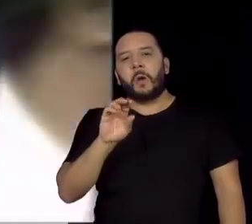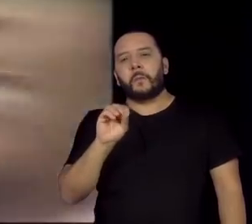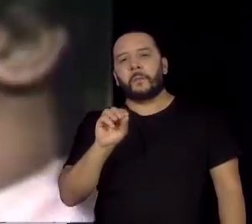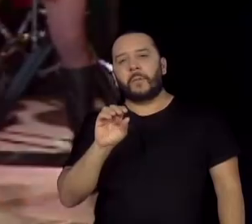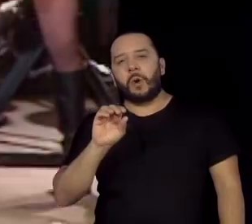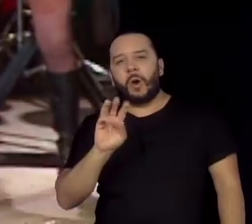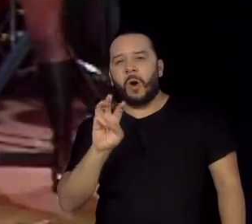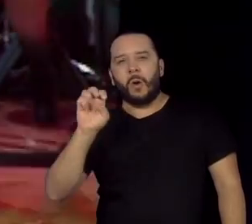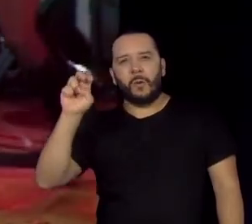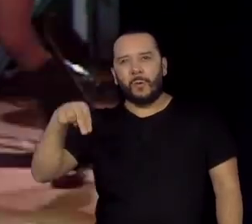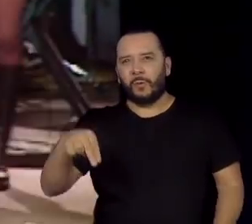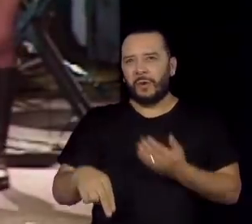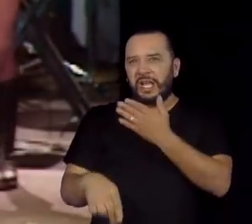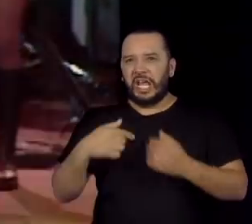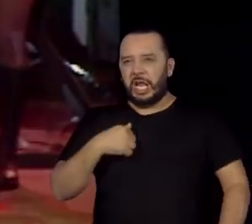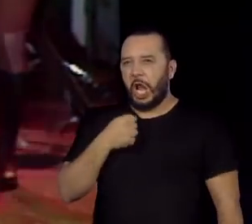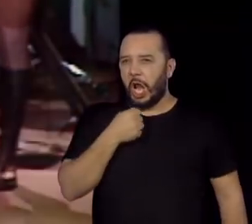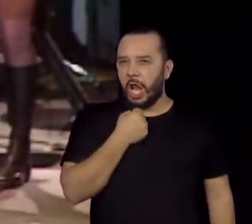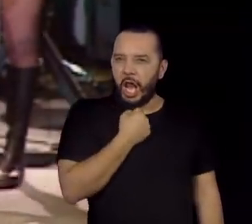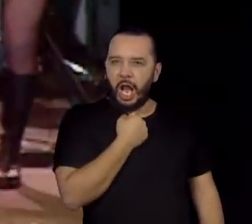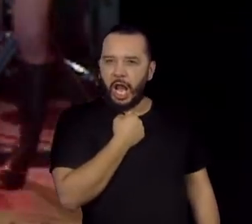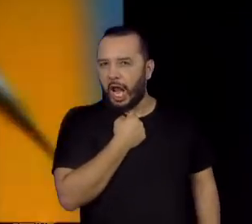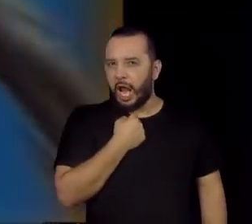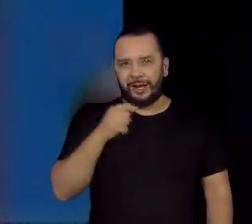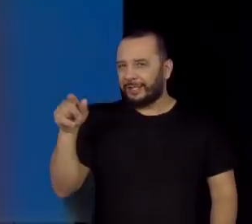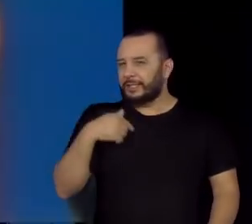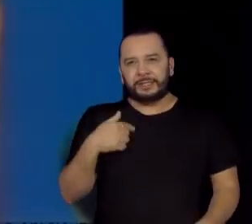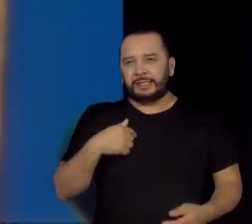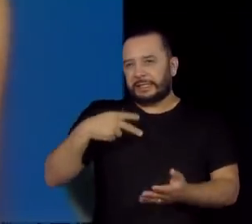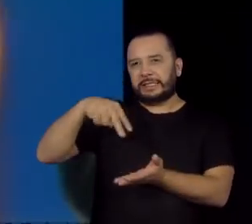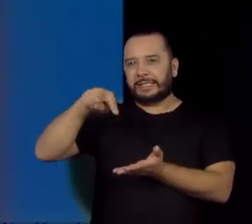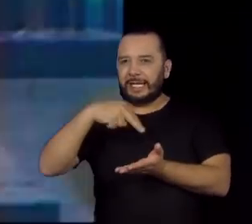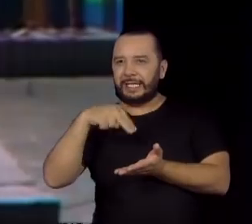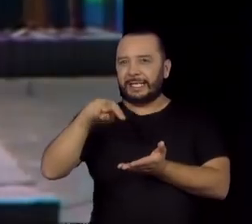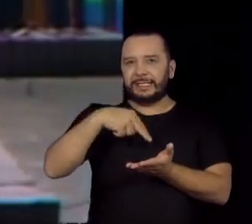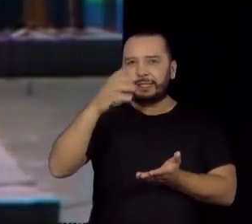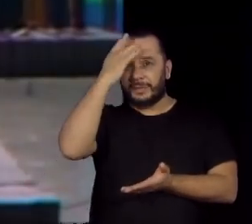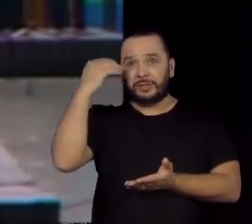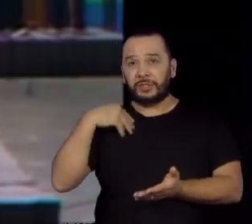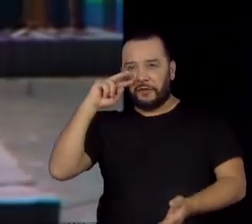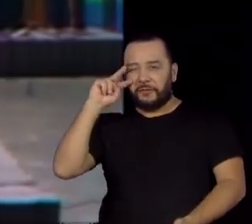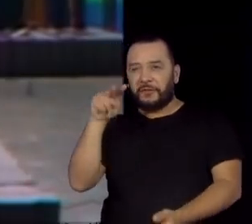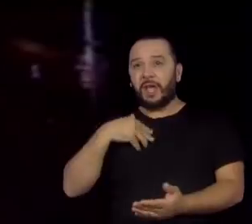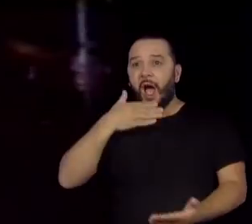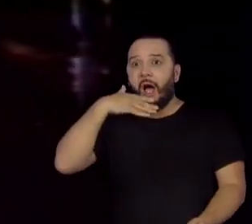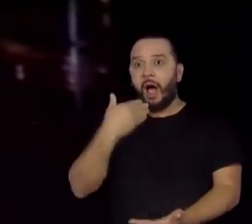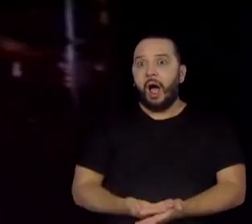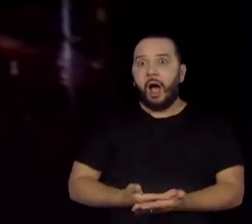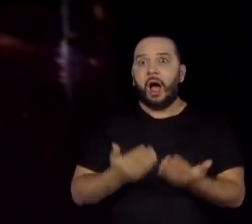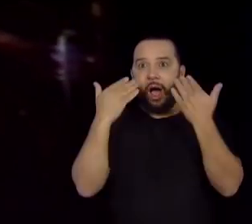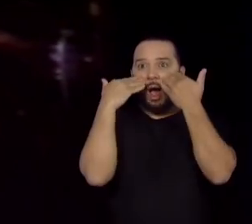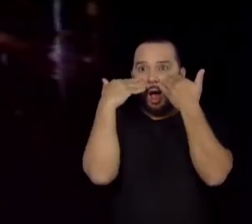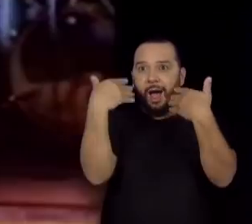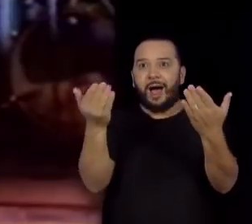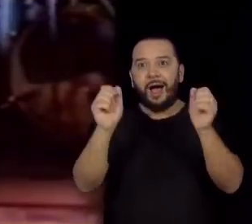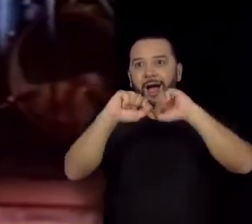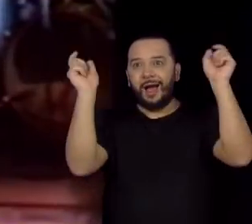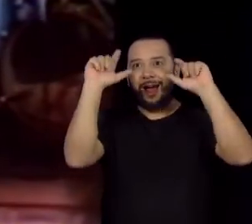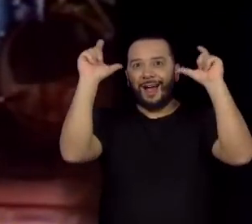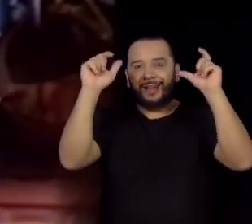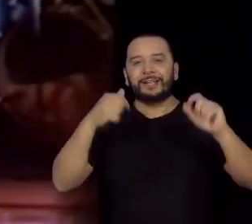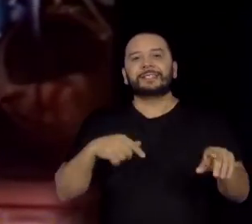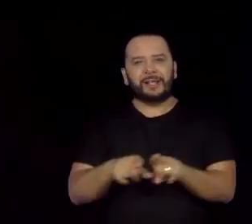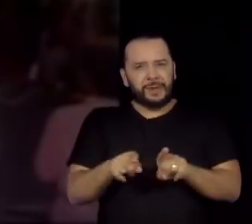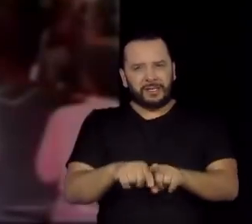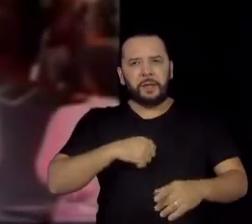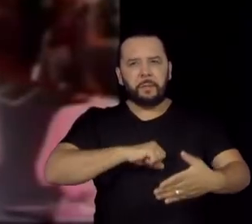possante, sua figura extravagante e suas coreografias enlouquecedoras. A batida pesada, o